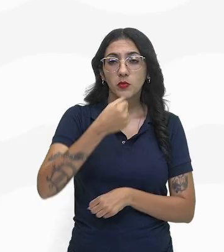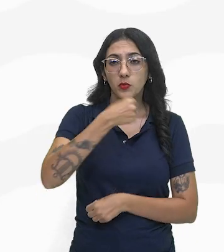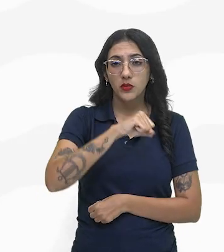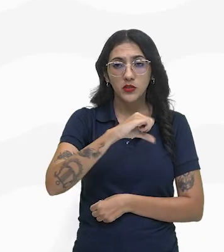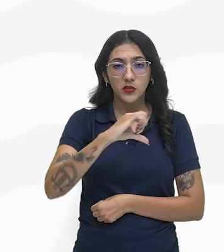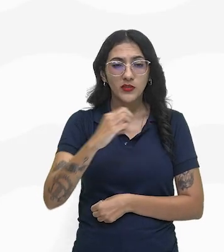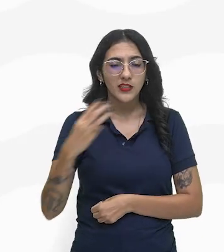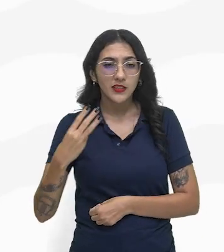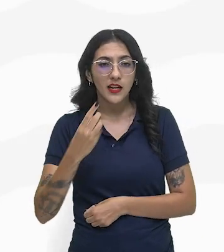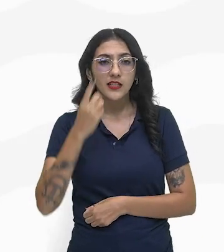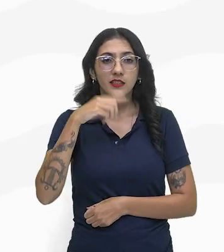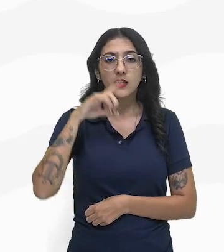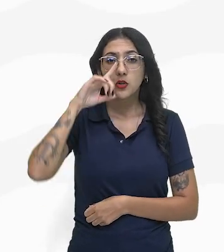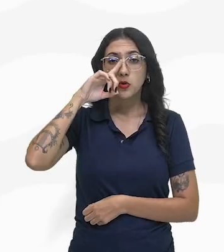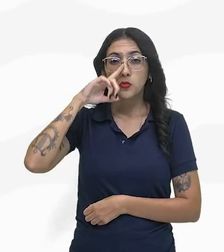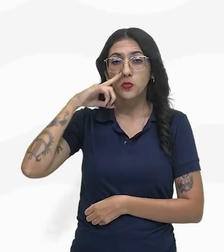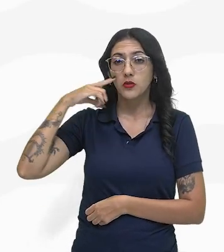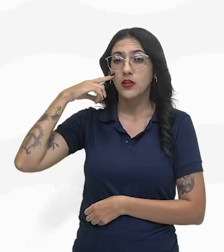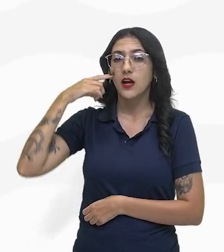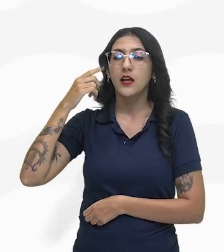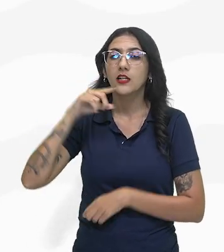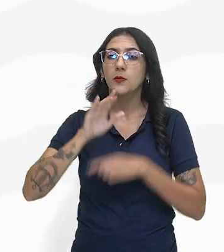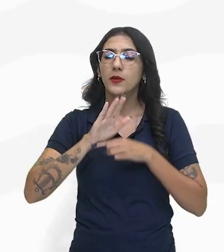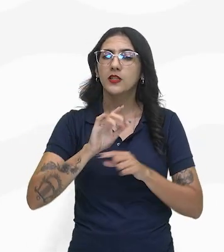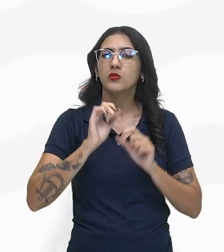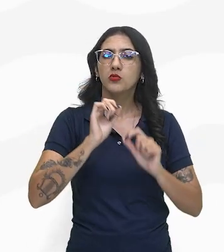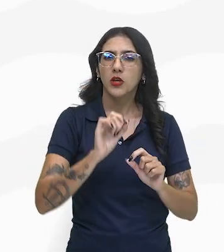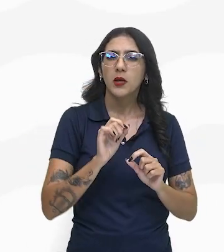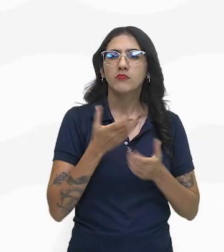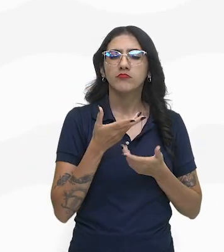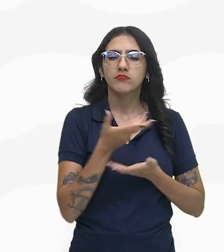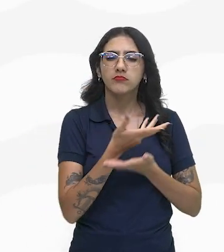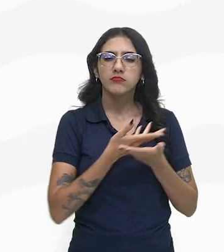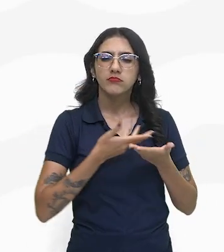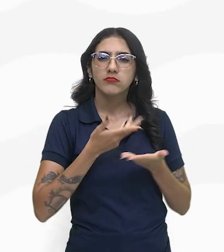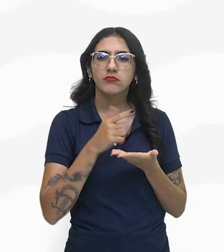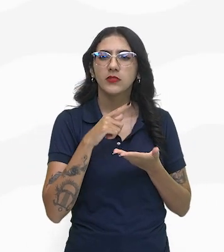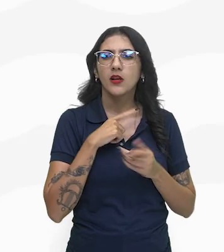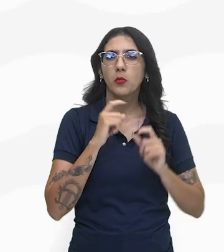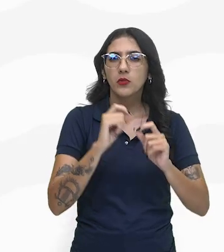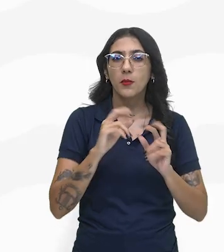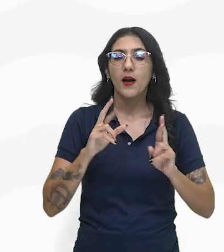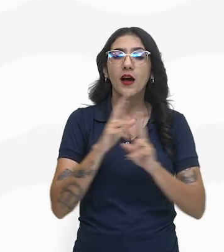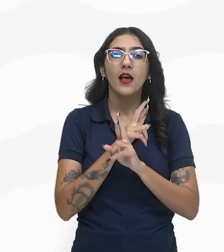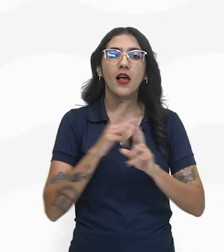1893, Durkheim ele afirma que a solidariedade